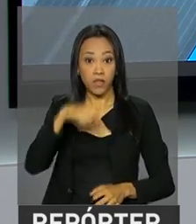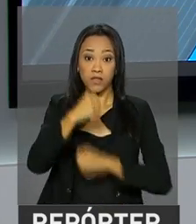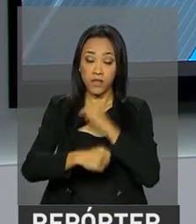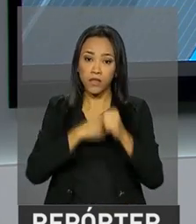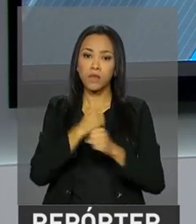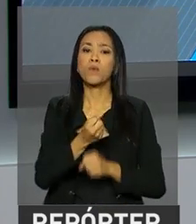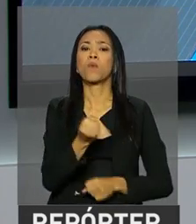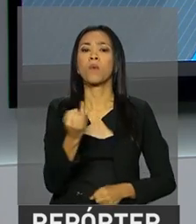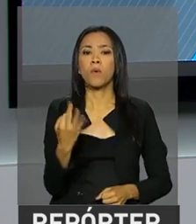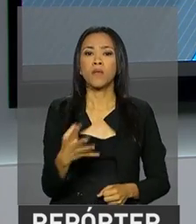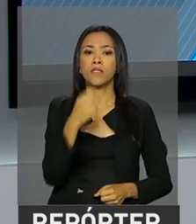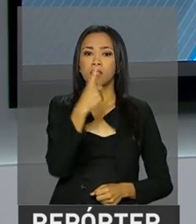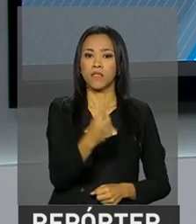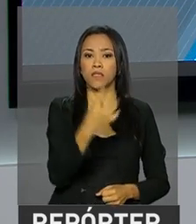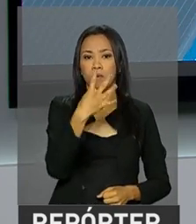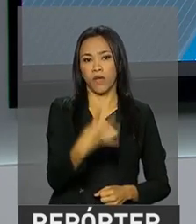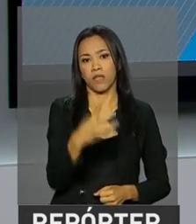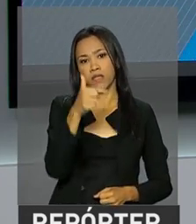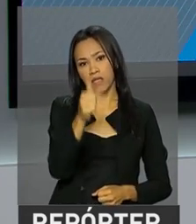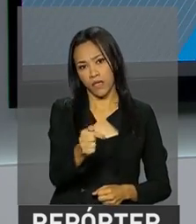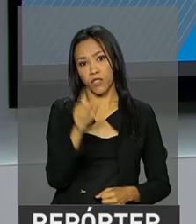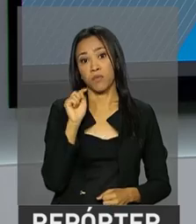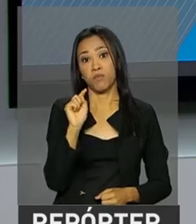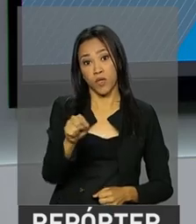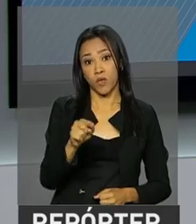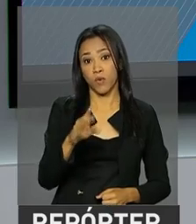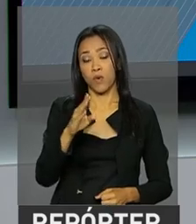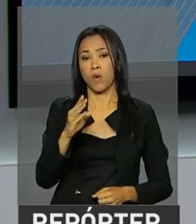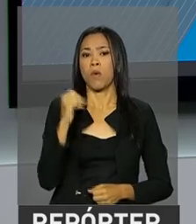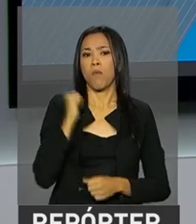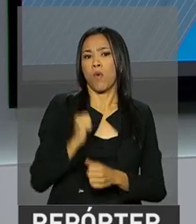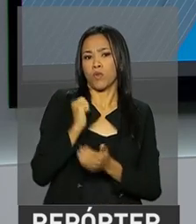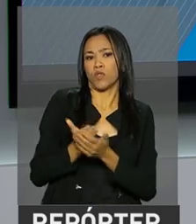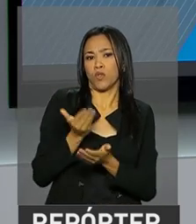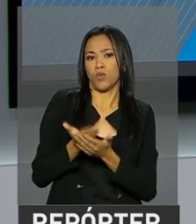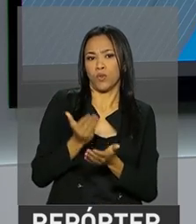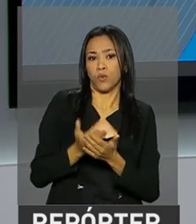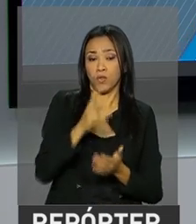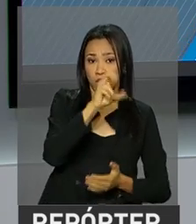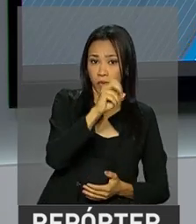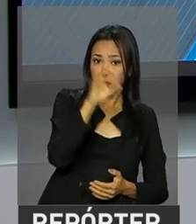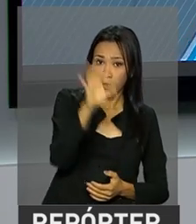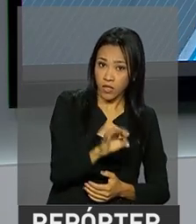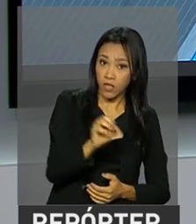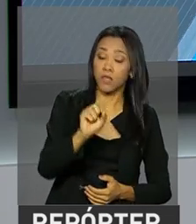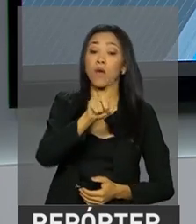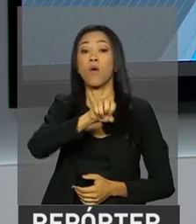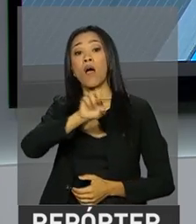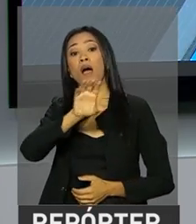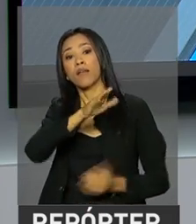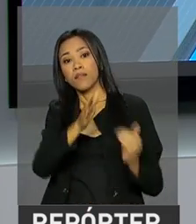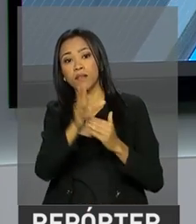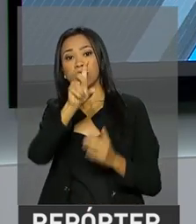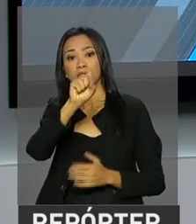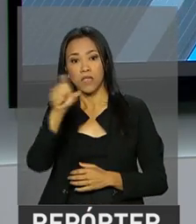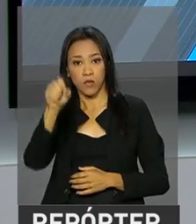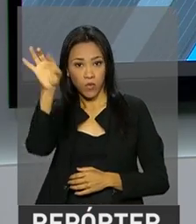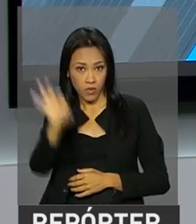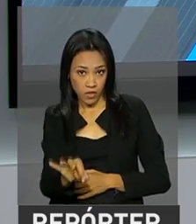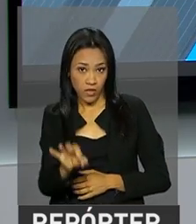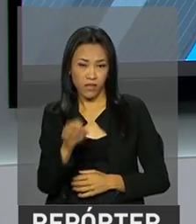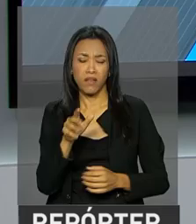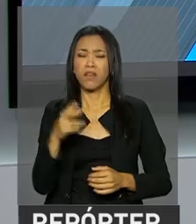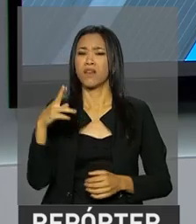são 147 mil bolsas integrais e parciais em mais de 1.000 instituições privadas de